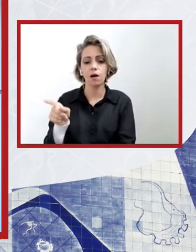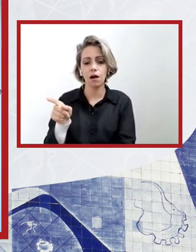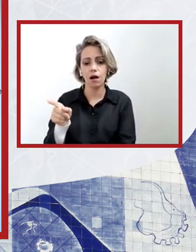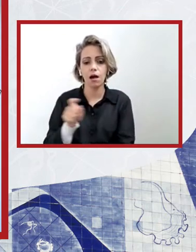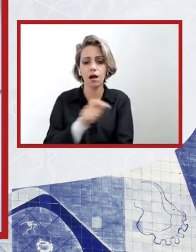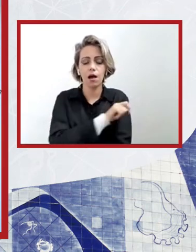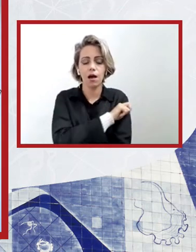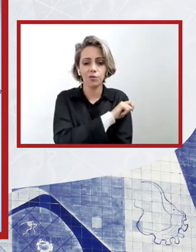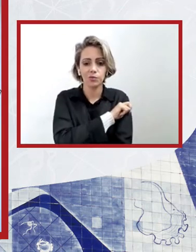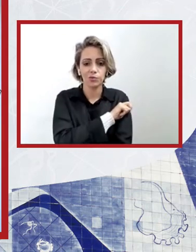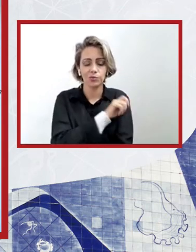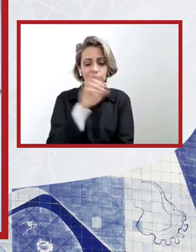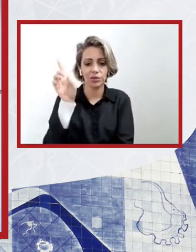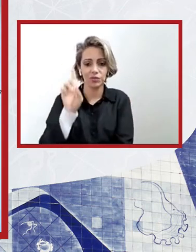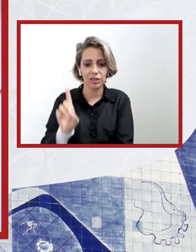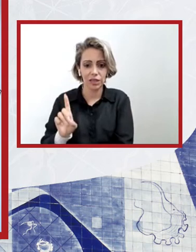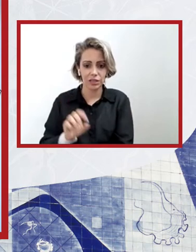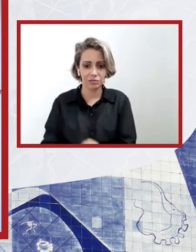com deficiência.